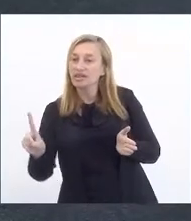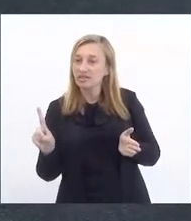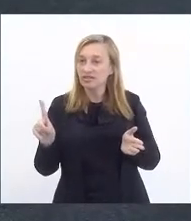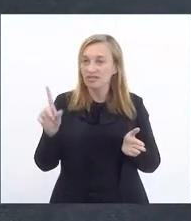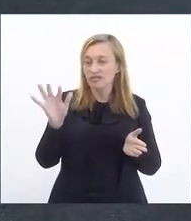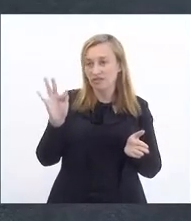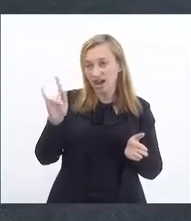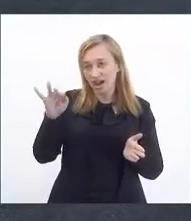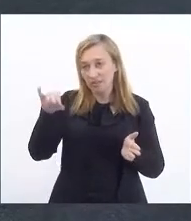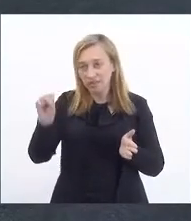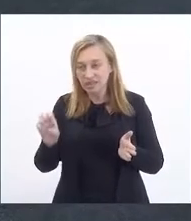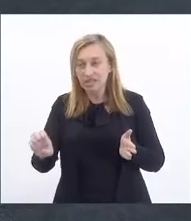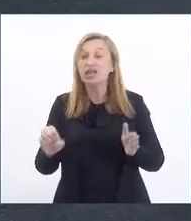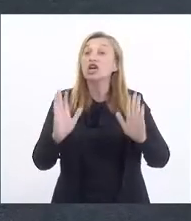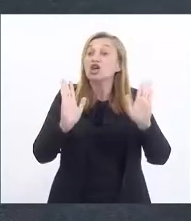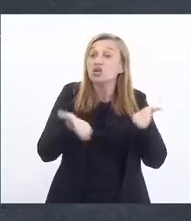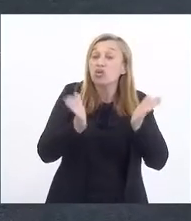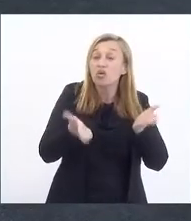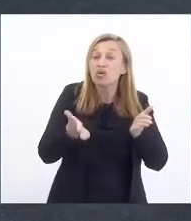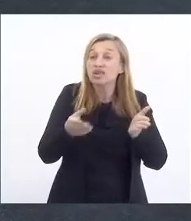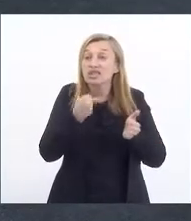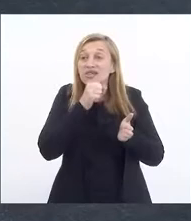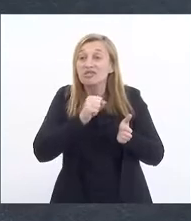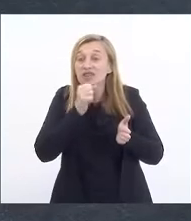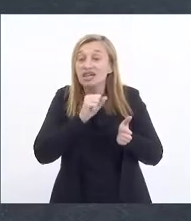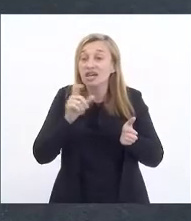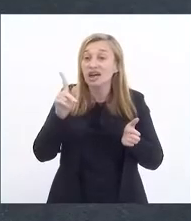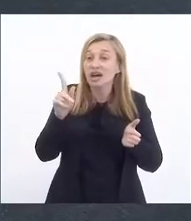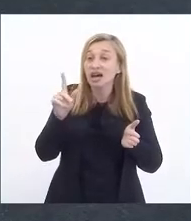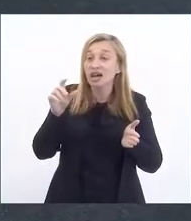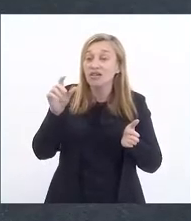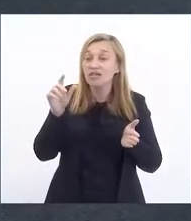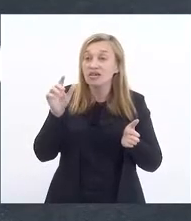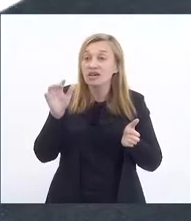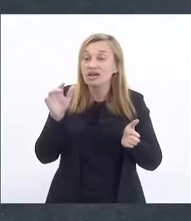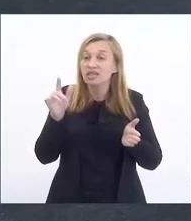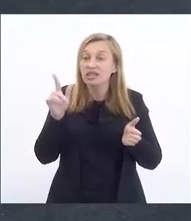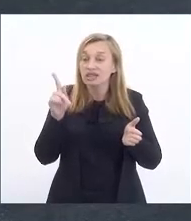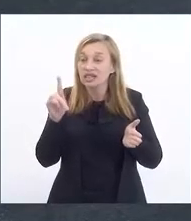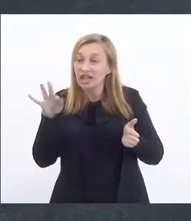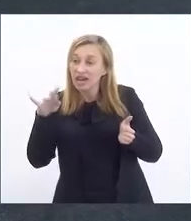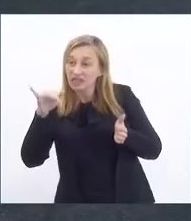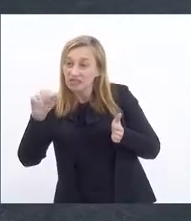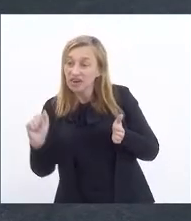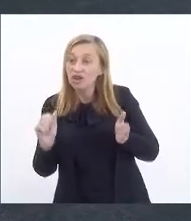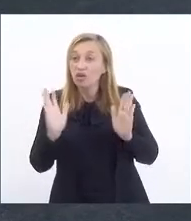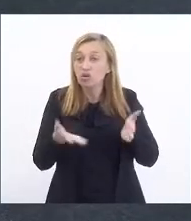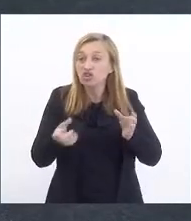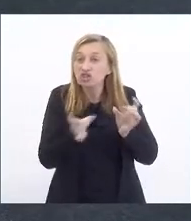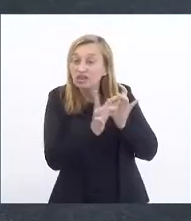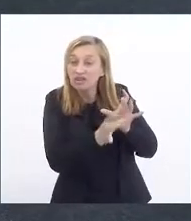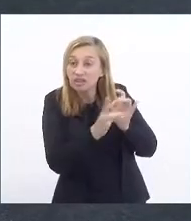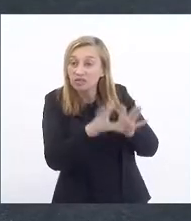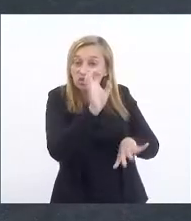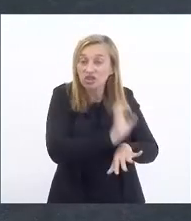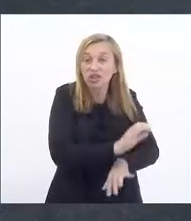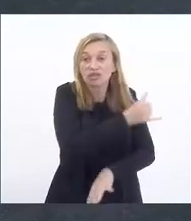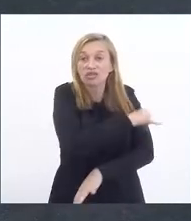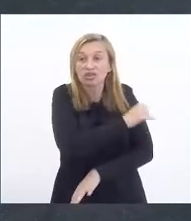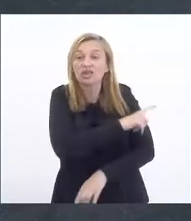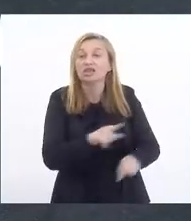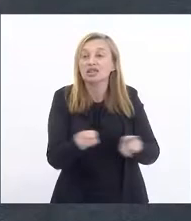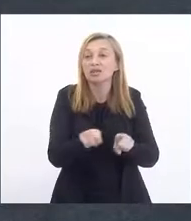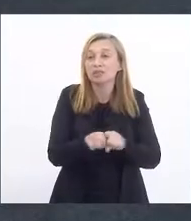antiga gráfica hoje está vendendo para o estado do Rio de Janeiro e para o ministério da